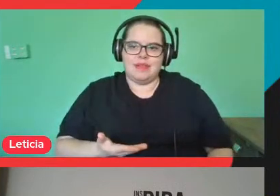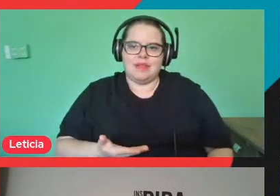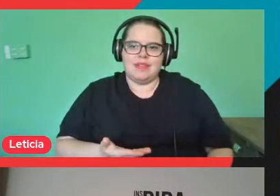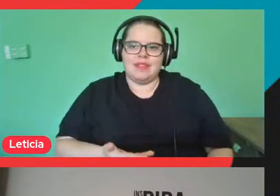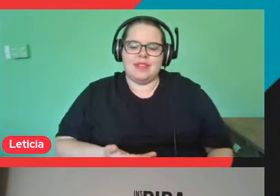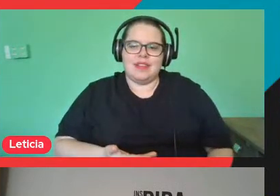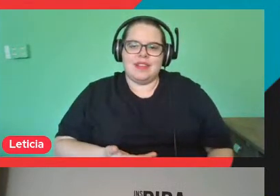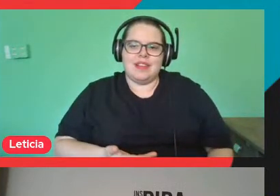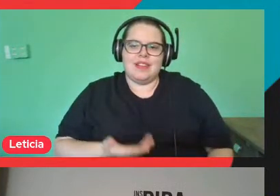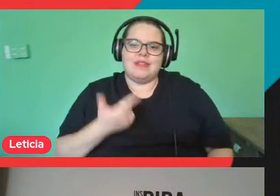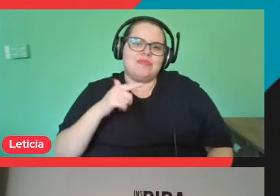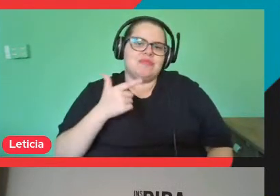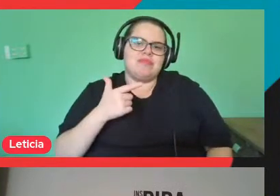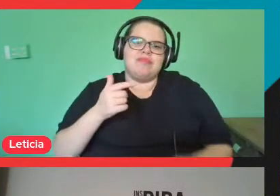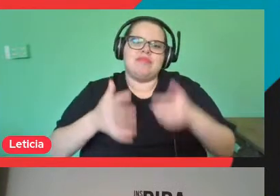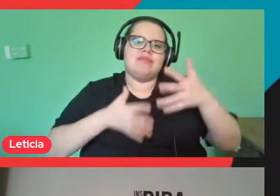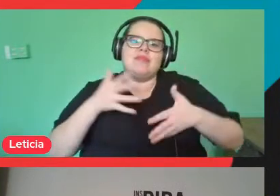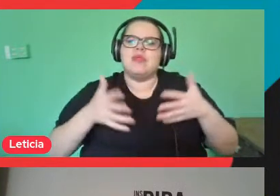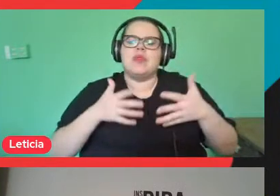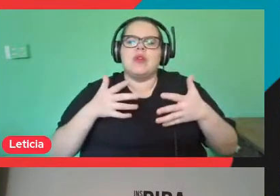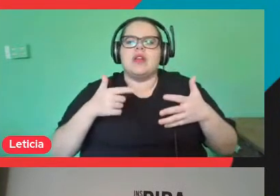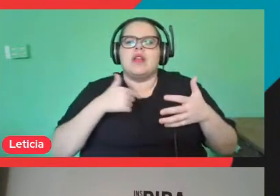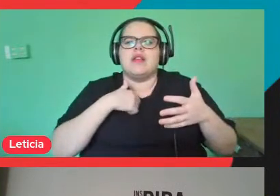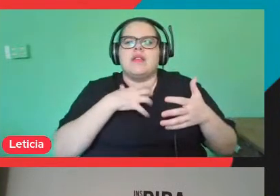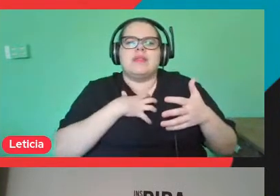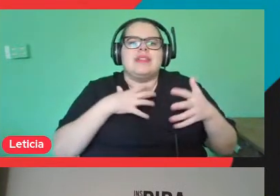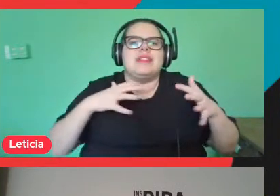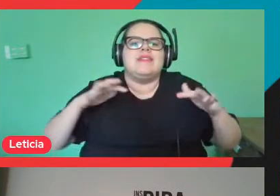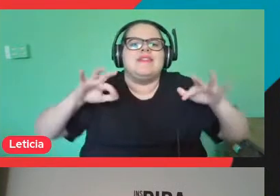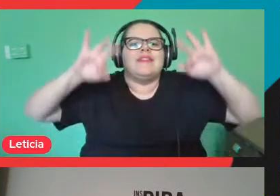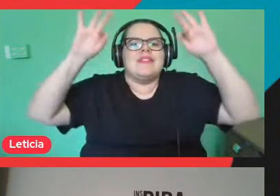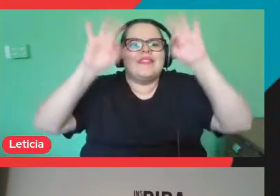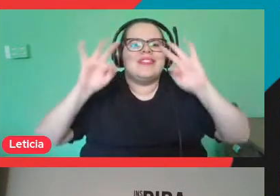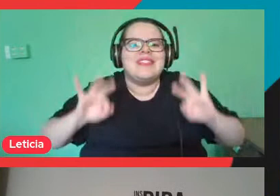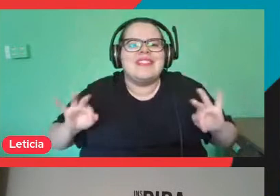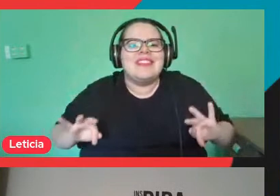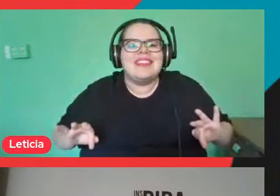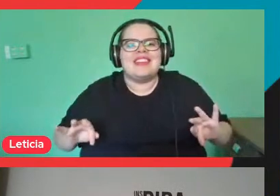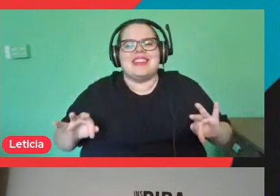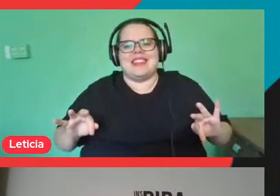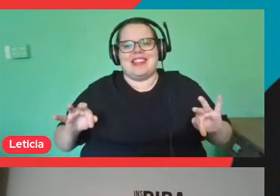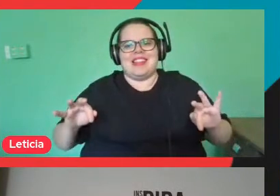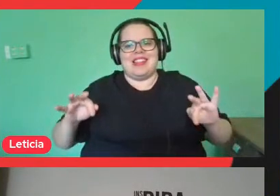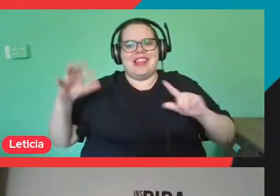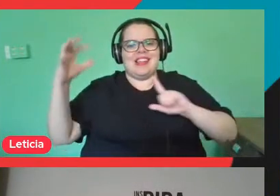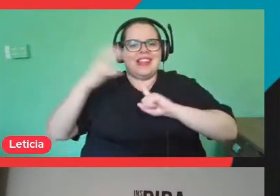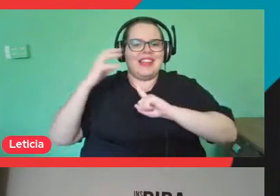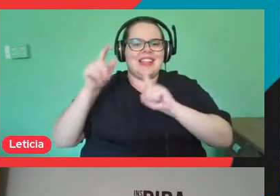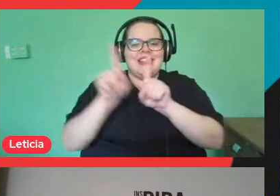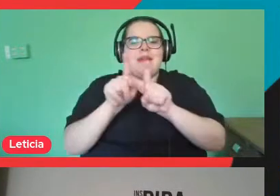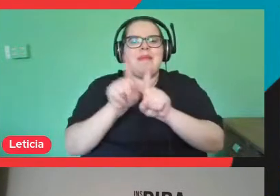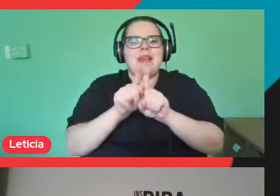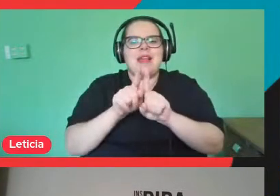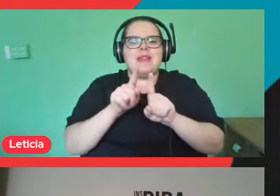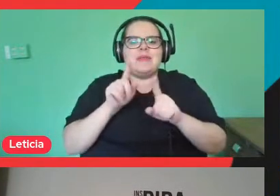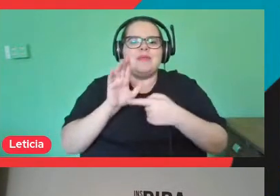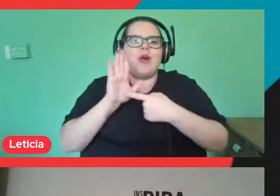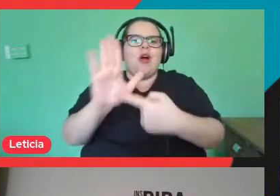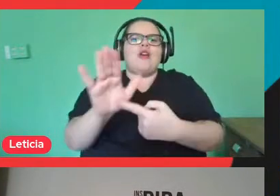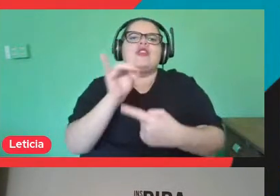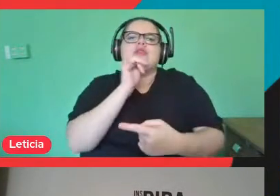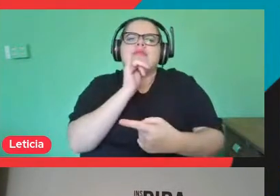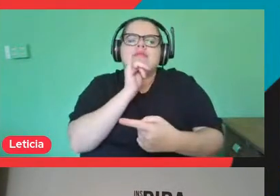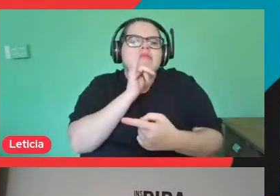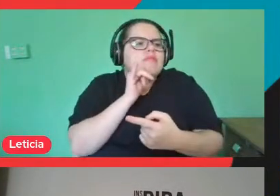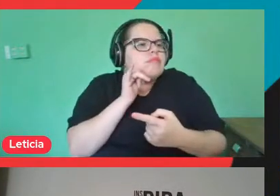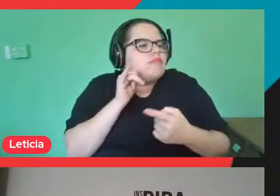É sem palavras, assim, o quanto que isso me afeta, me impacta de poder fazer